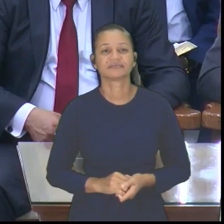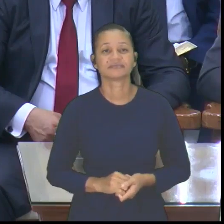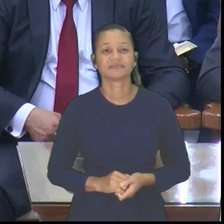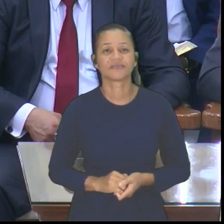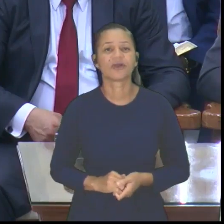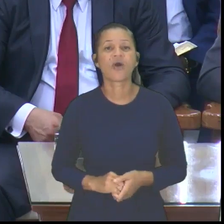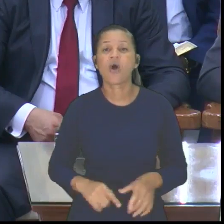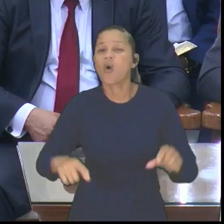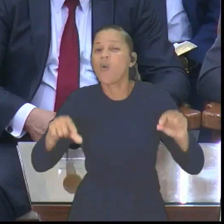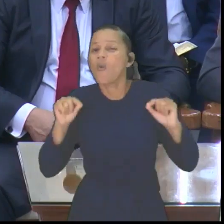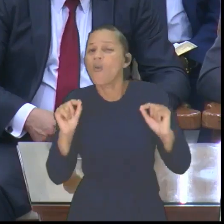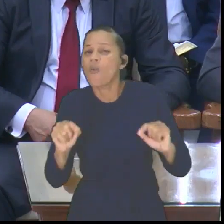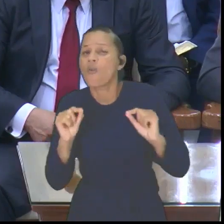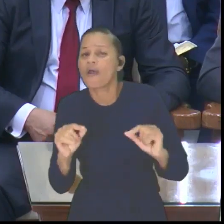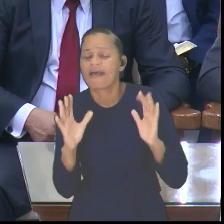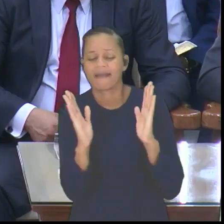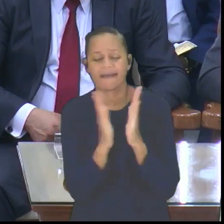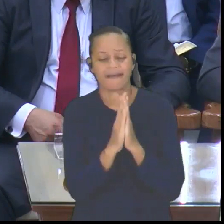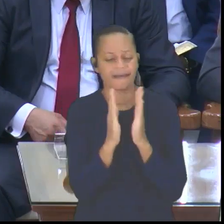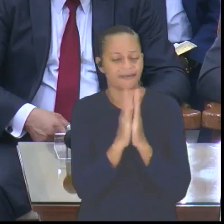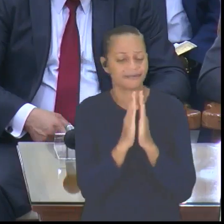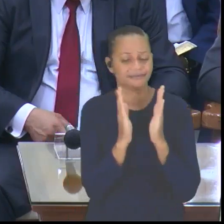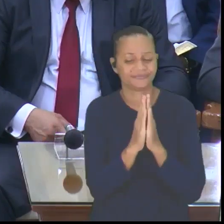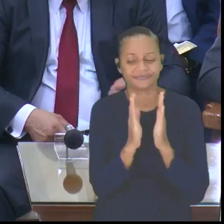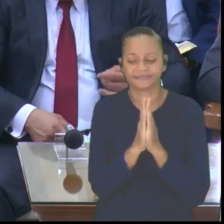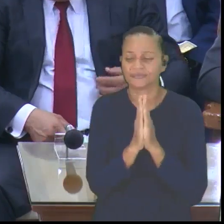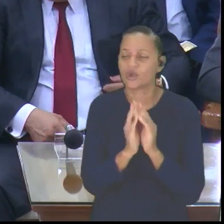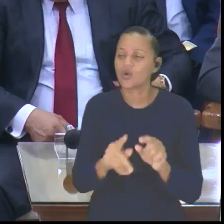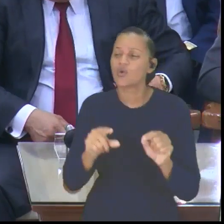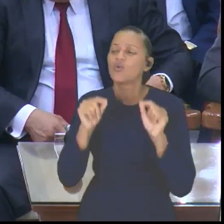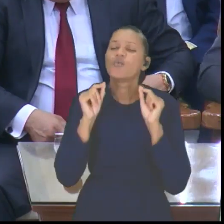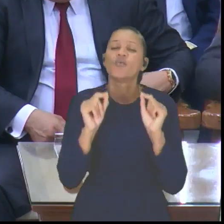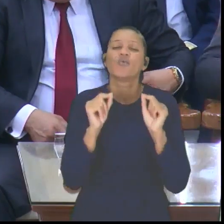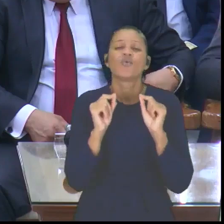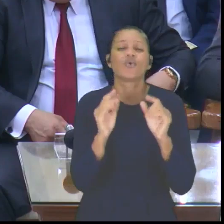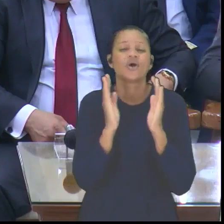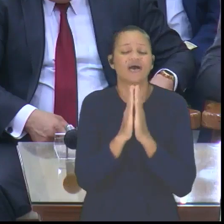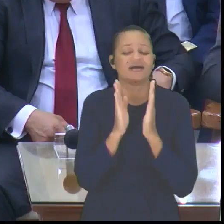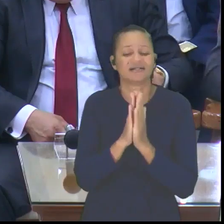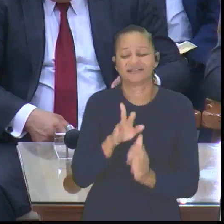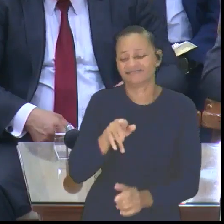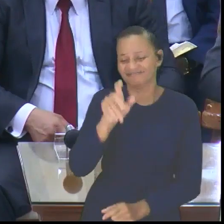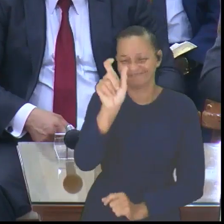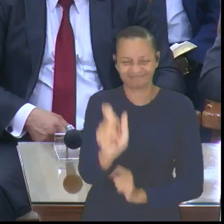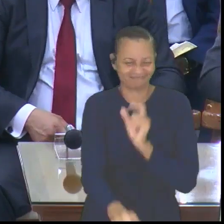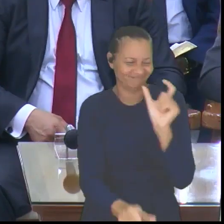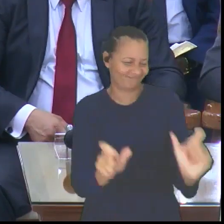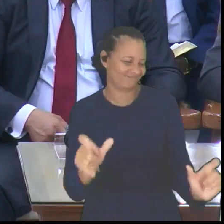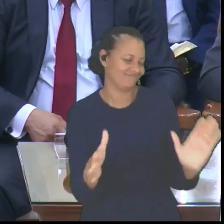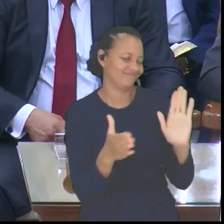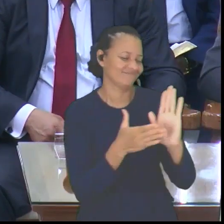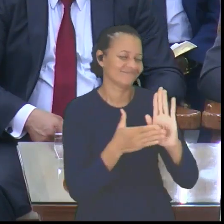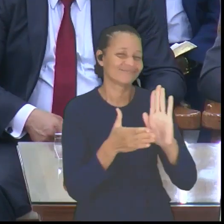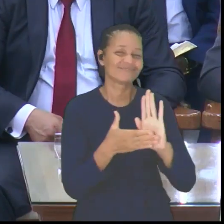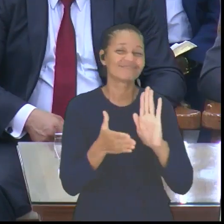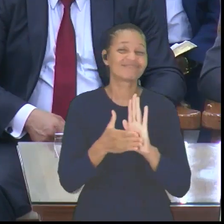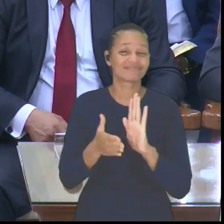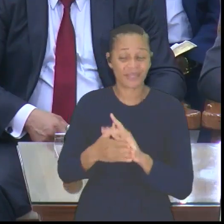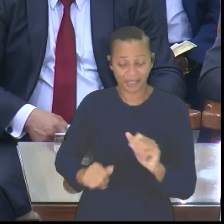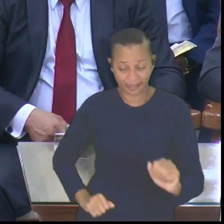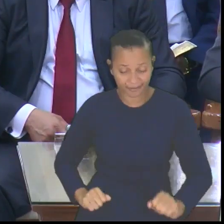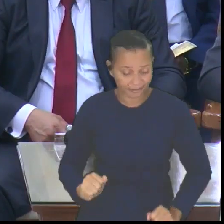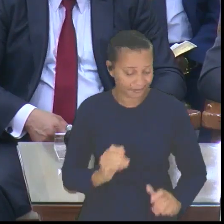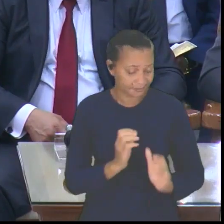O que é a oração? O que a oração destes irmãos proporcionou em Atos